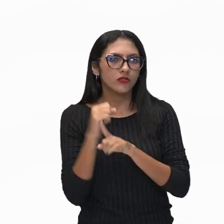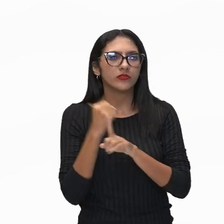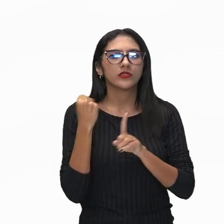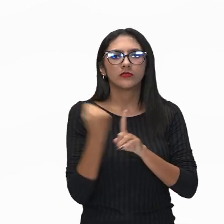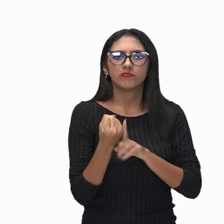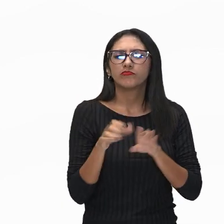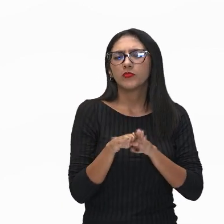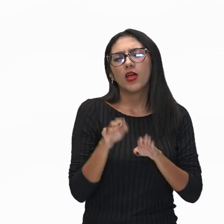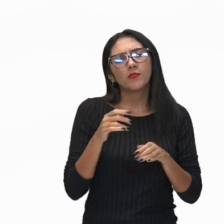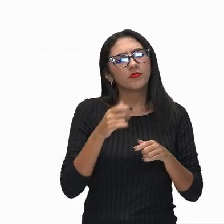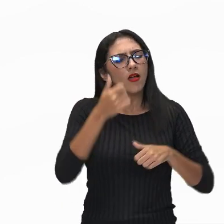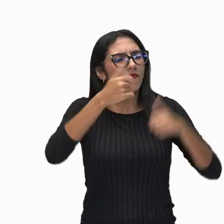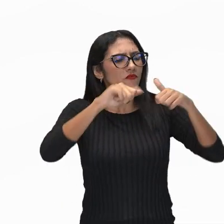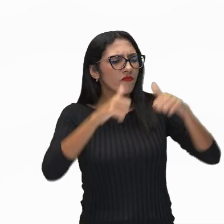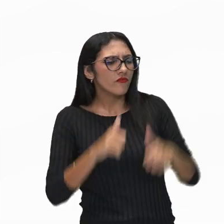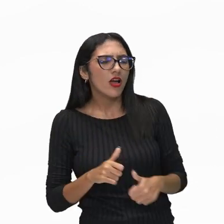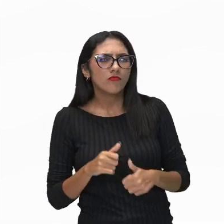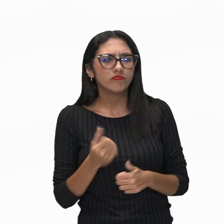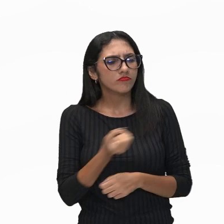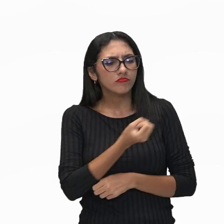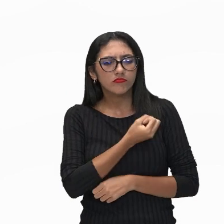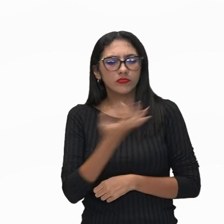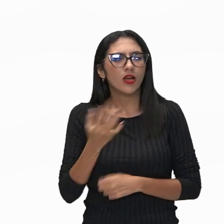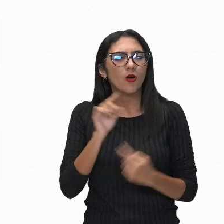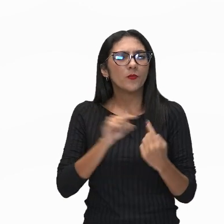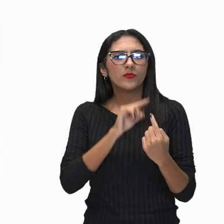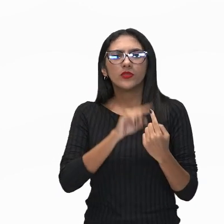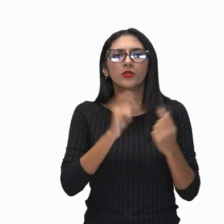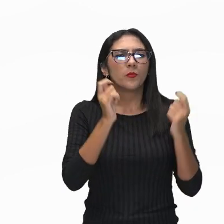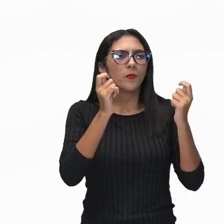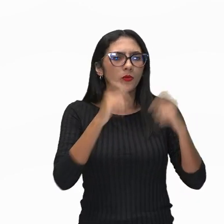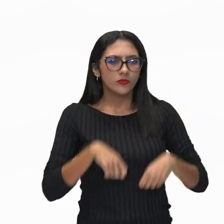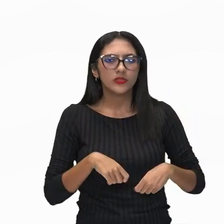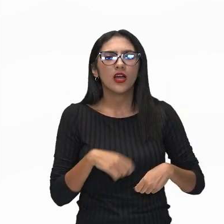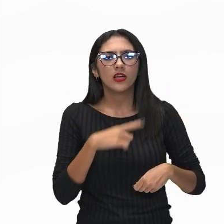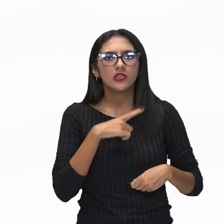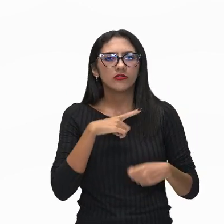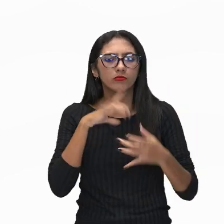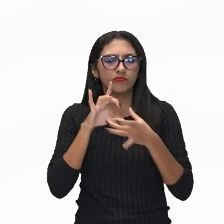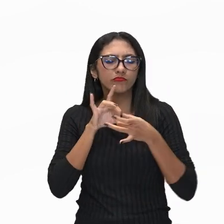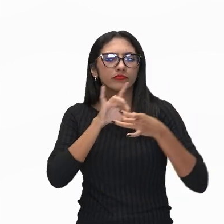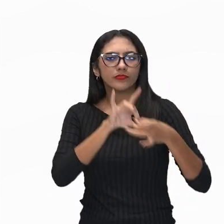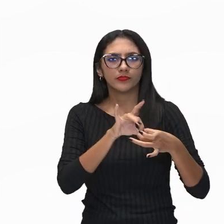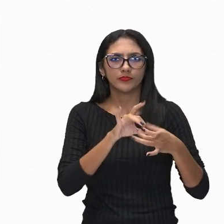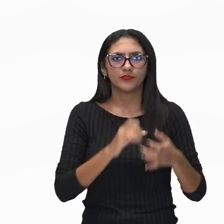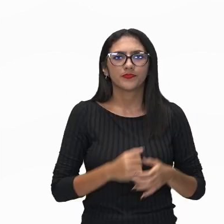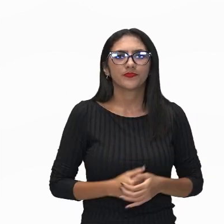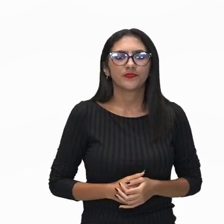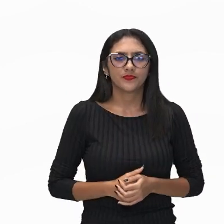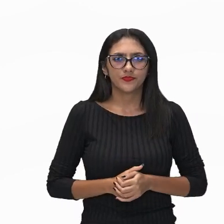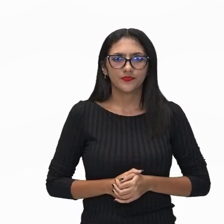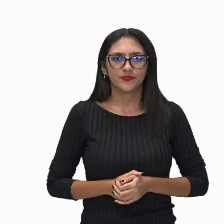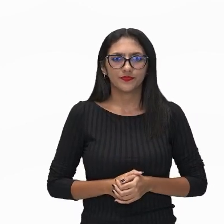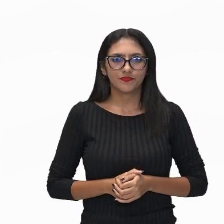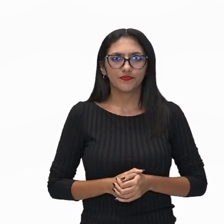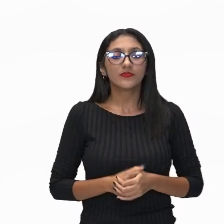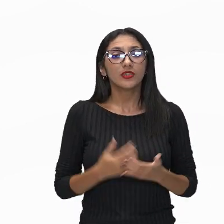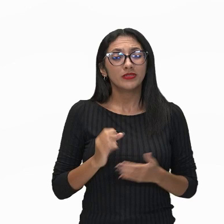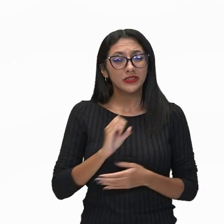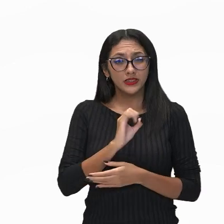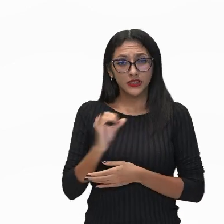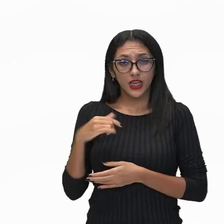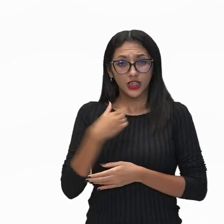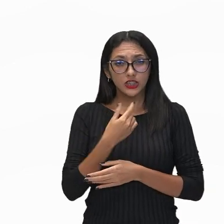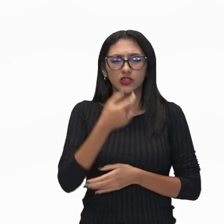nossas possibilidades de interferir nele. Olha só, a partir do momento que eu tenho consciência do que